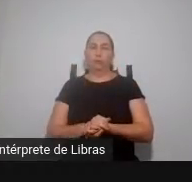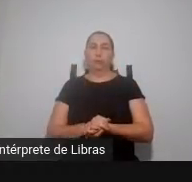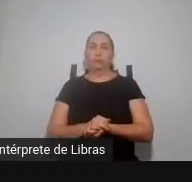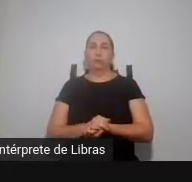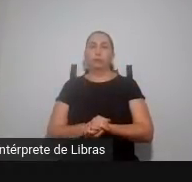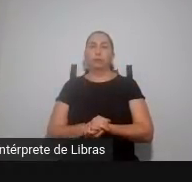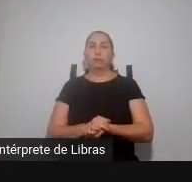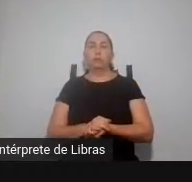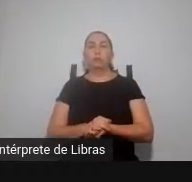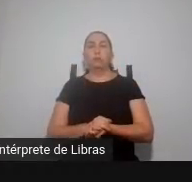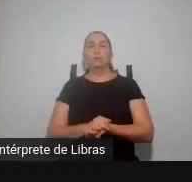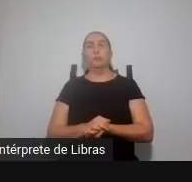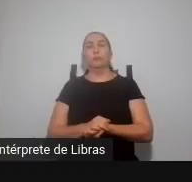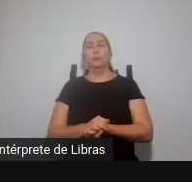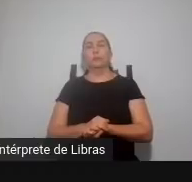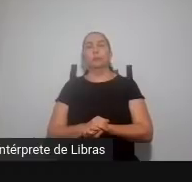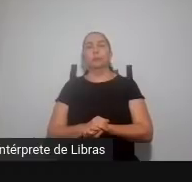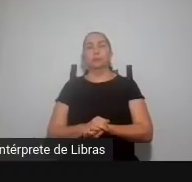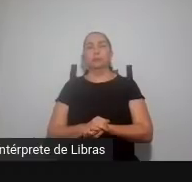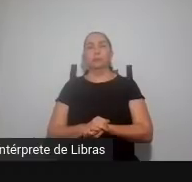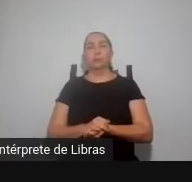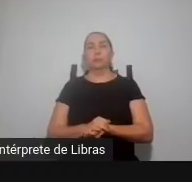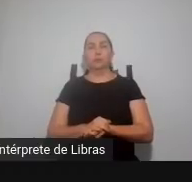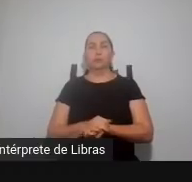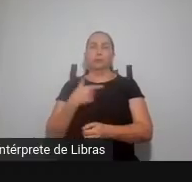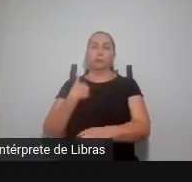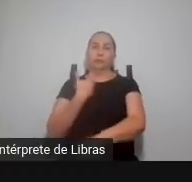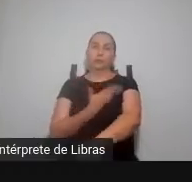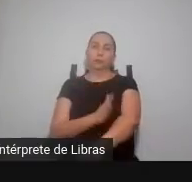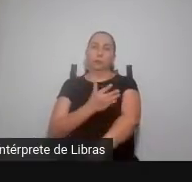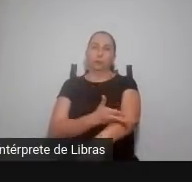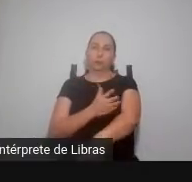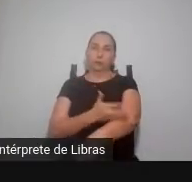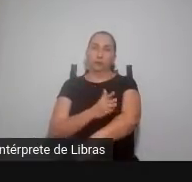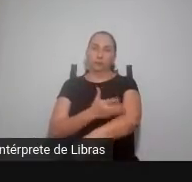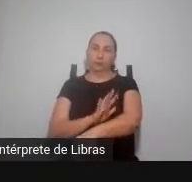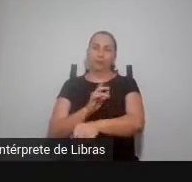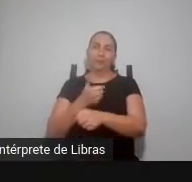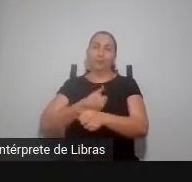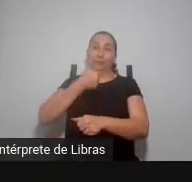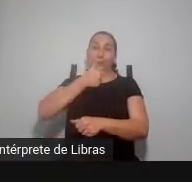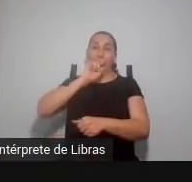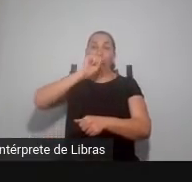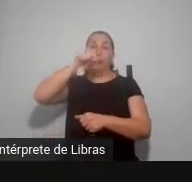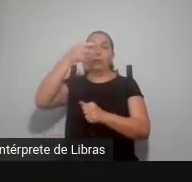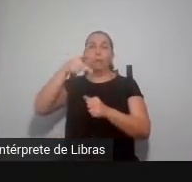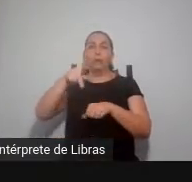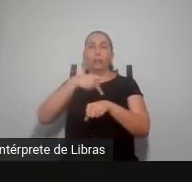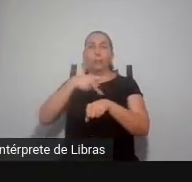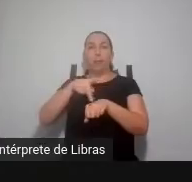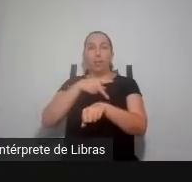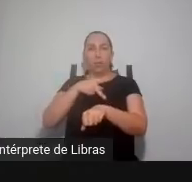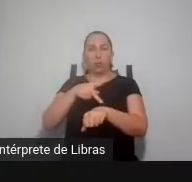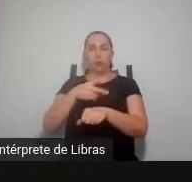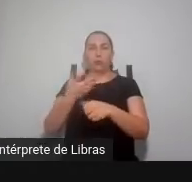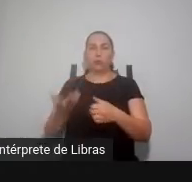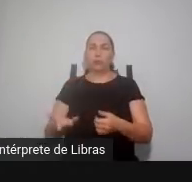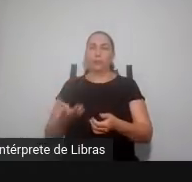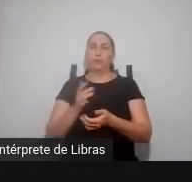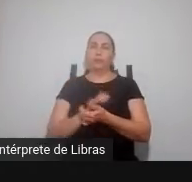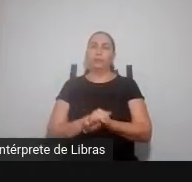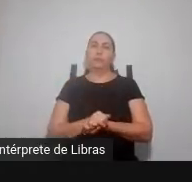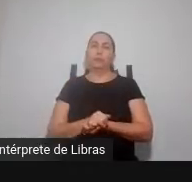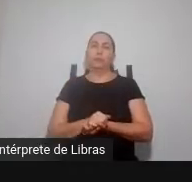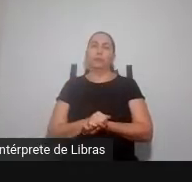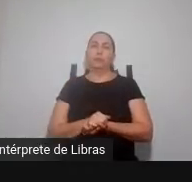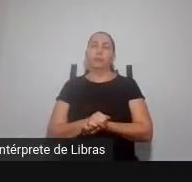primeiro para as práticas, assim, para depois a gente ir para o pedagógico em si, se é que eu posso falar assim. Outra coisa,